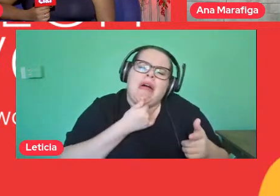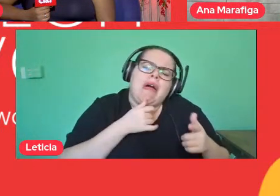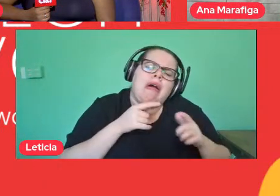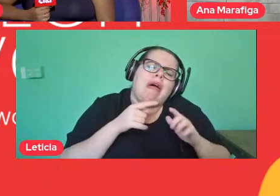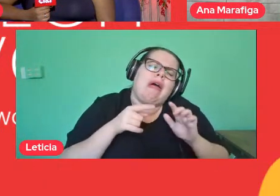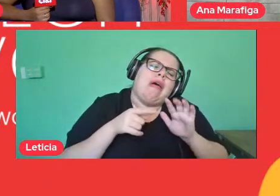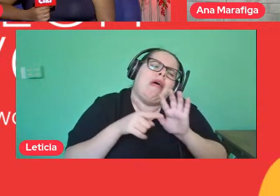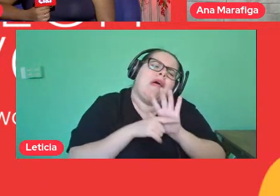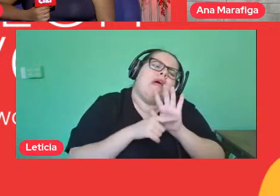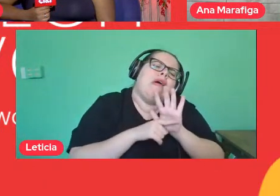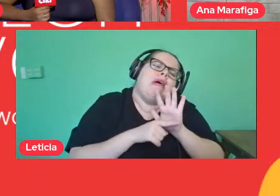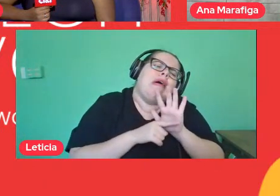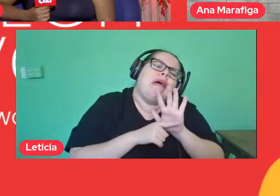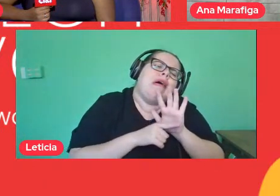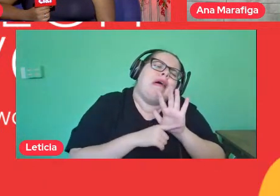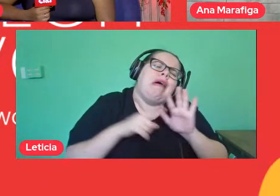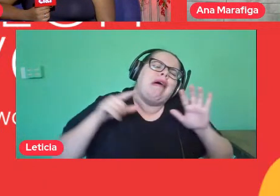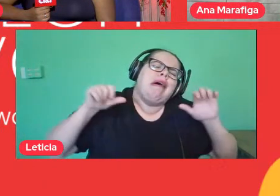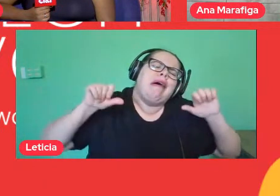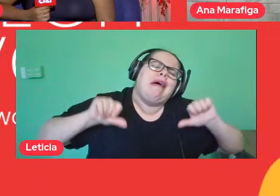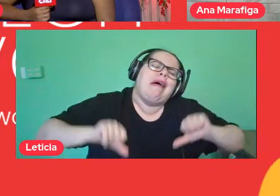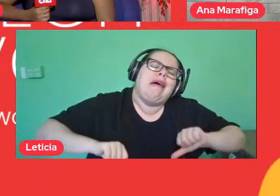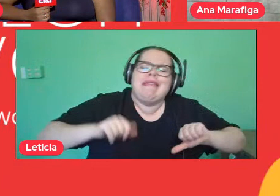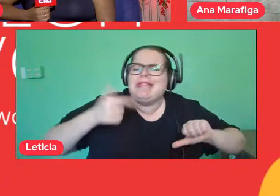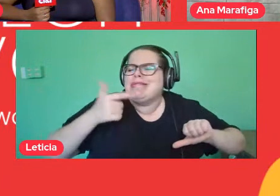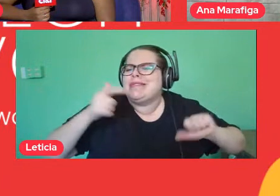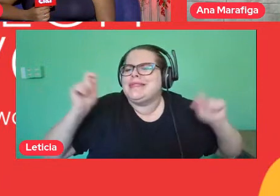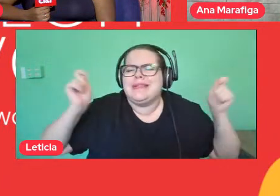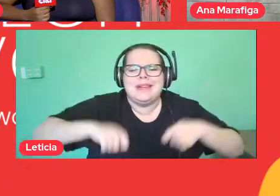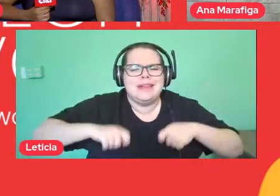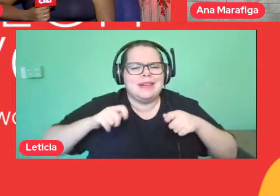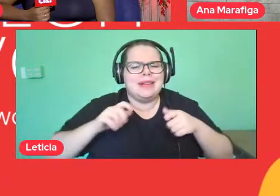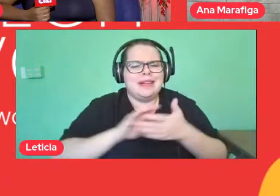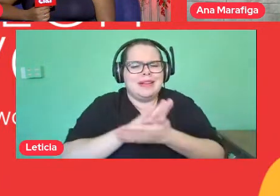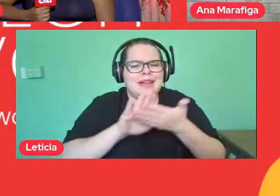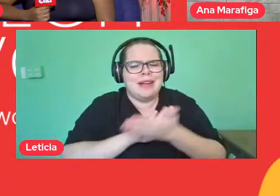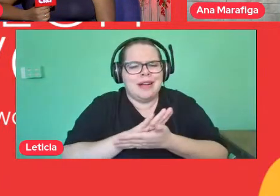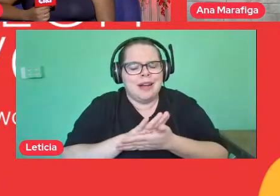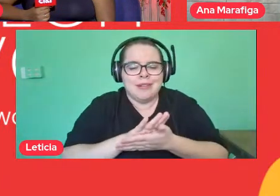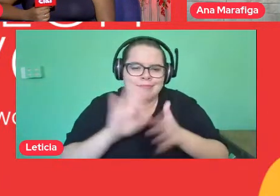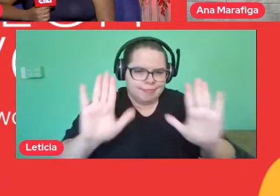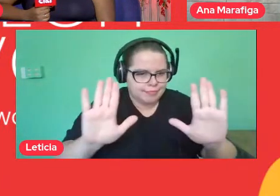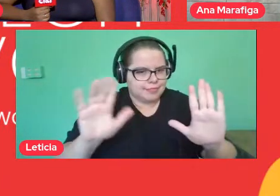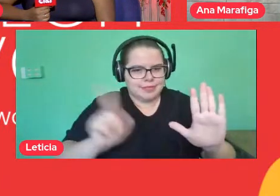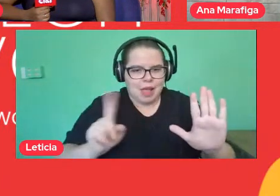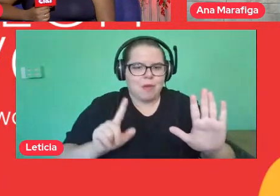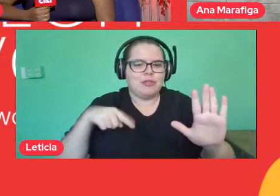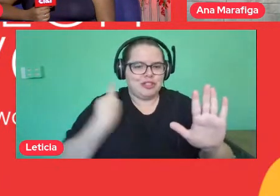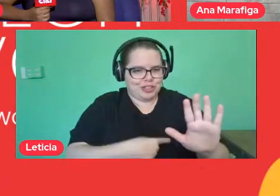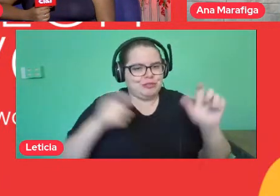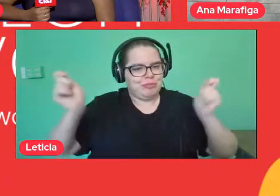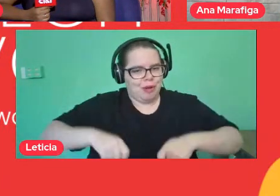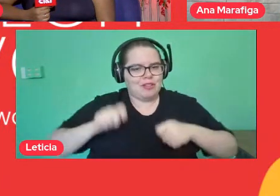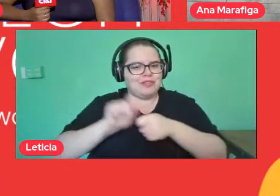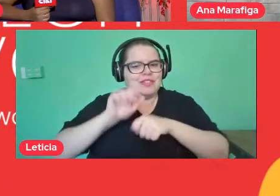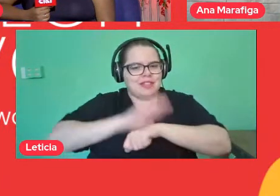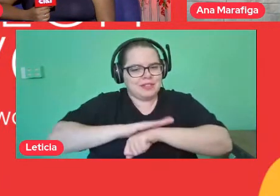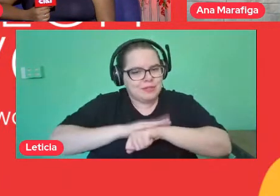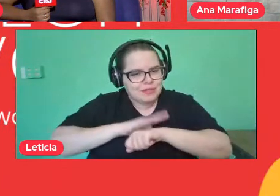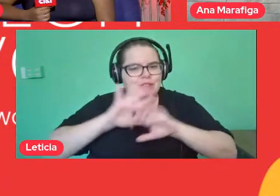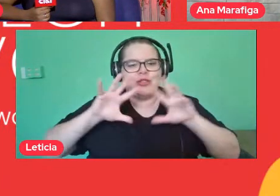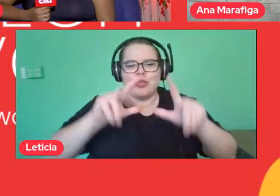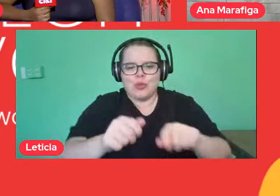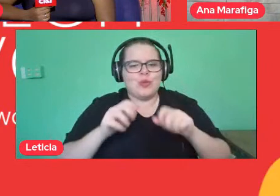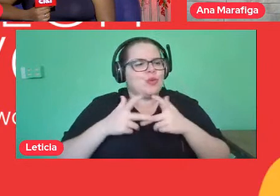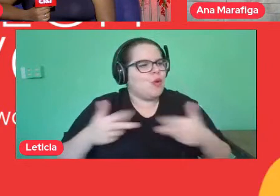diminuindo. A gente, às vezes, acha que não tem capacidade de fazer alguma coisa, mas a gente pode fazer qualquer coisa, a gente pode fazer tudo. E